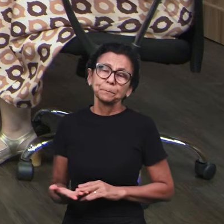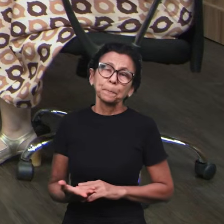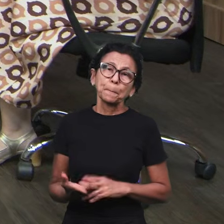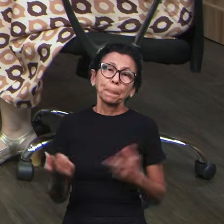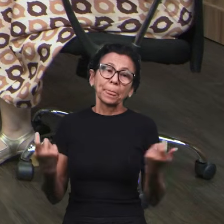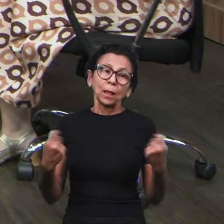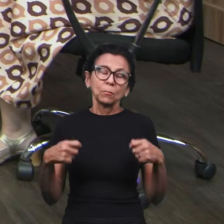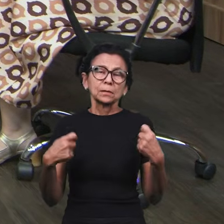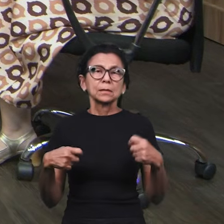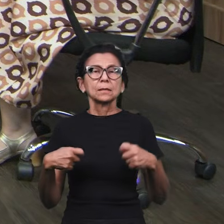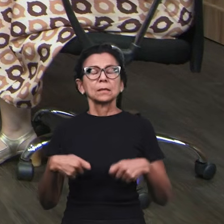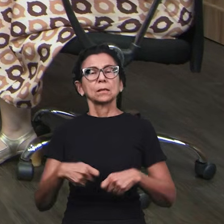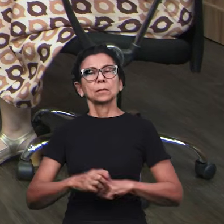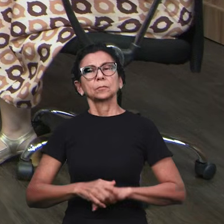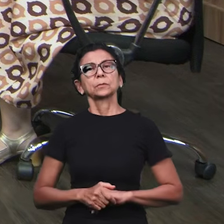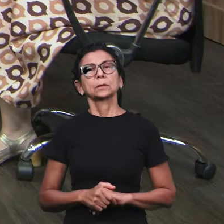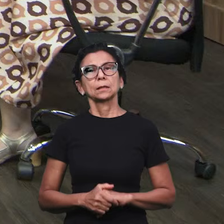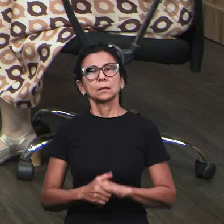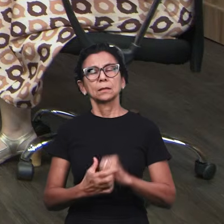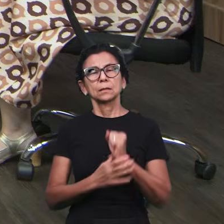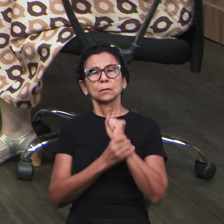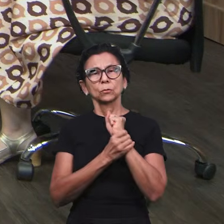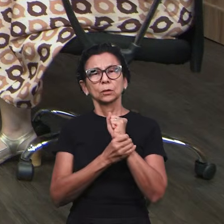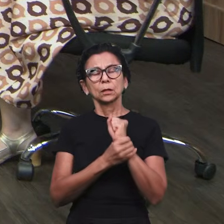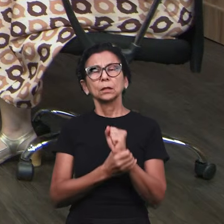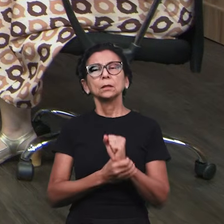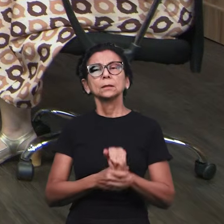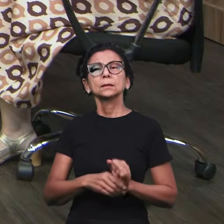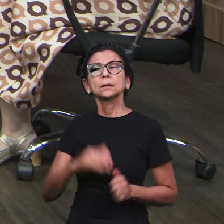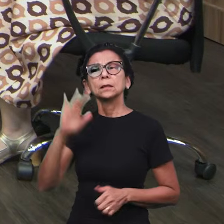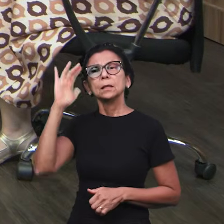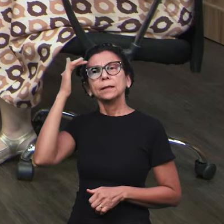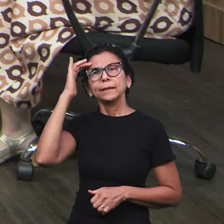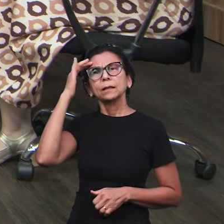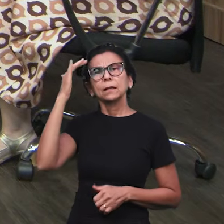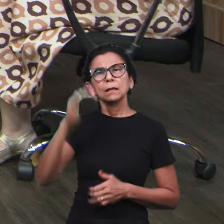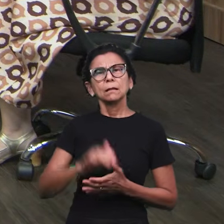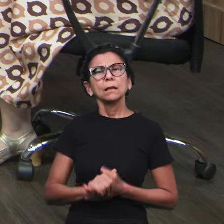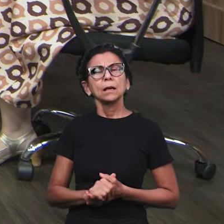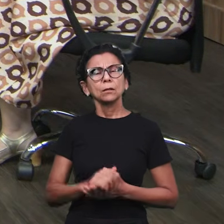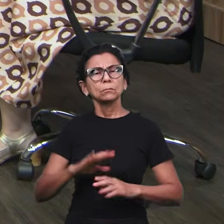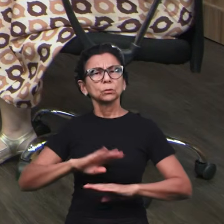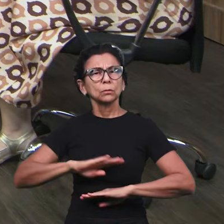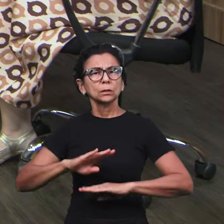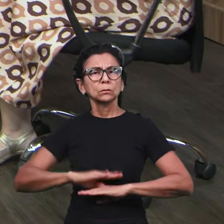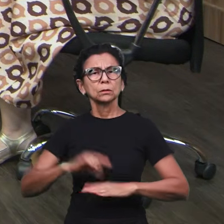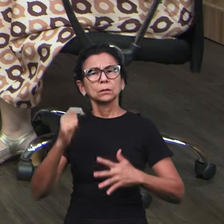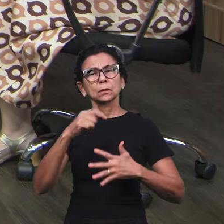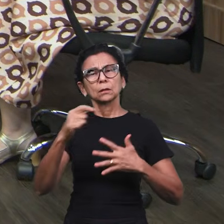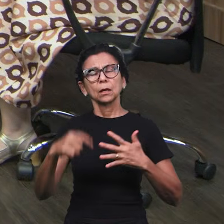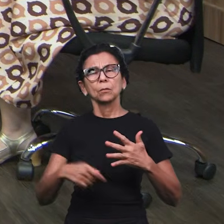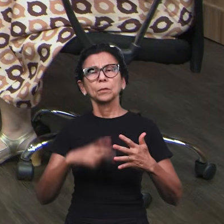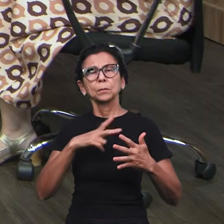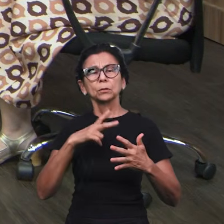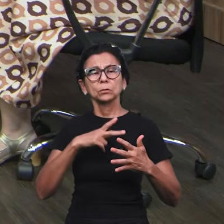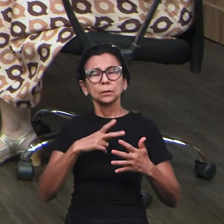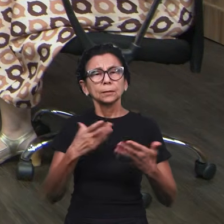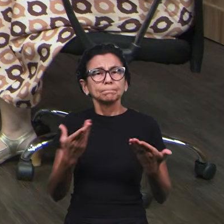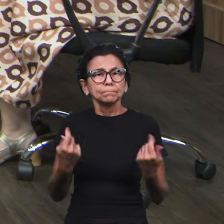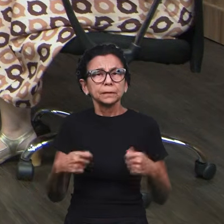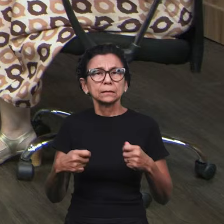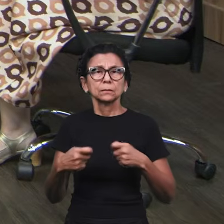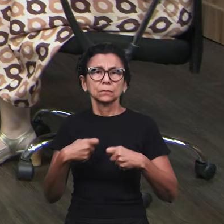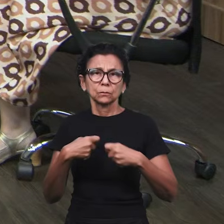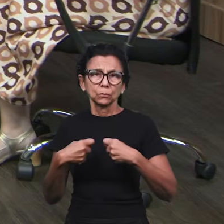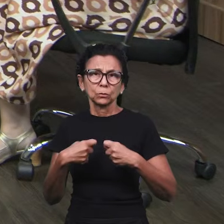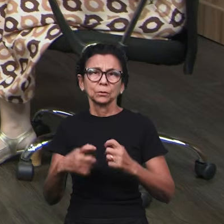esse direcionamento, temos que ter esse entendimento e saber lidar com cada situação em particular. Com maturidade, né, pastor? Isso.